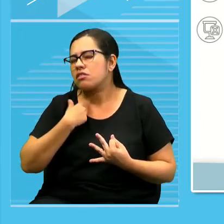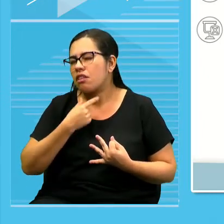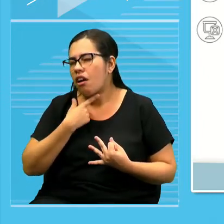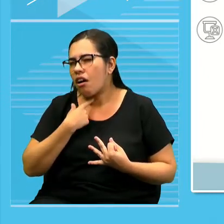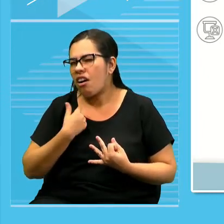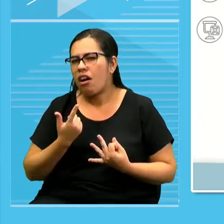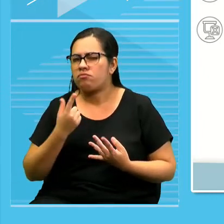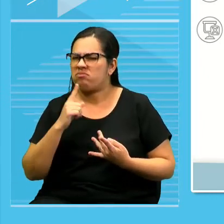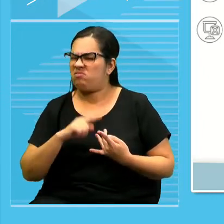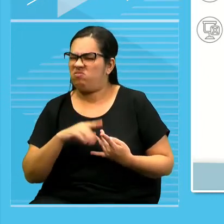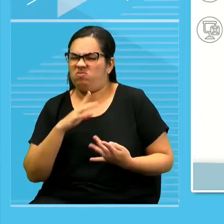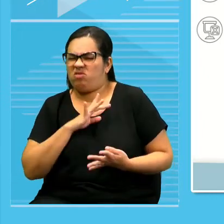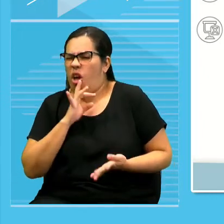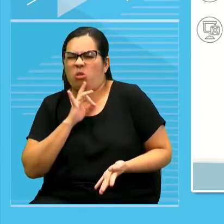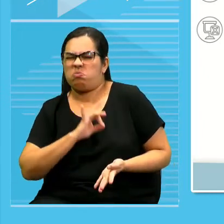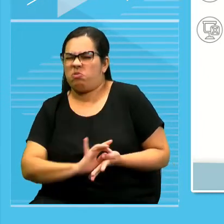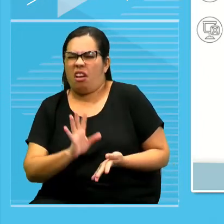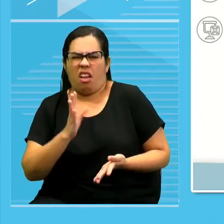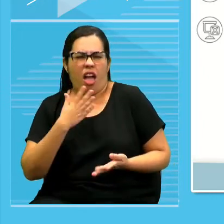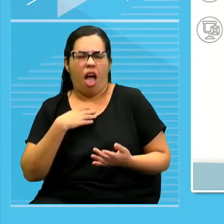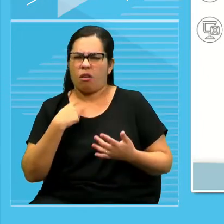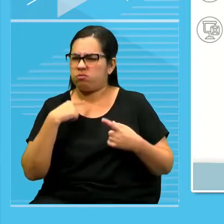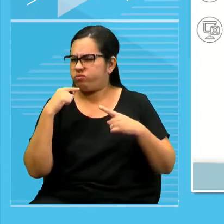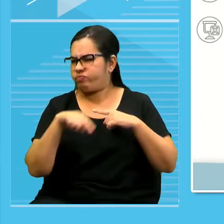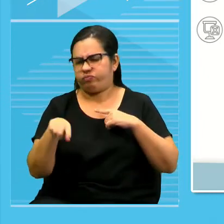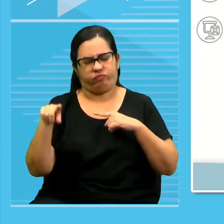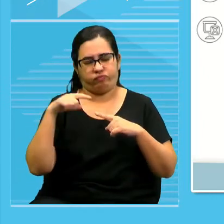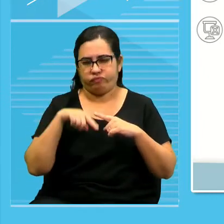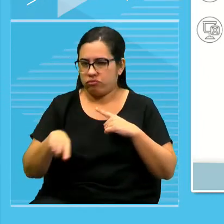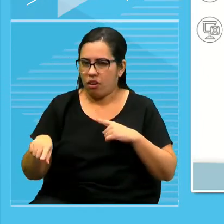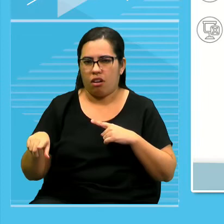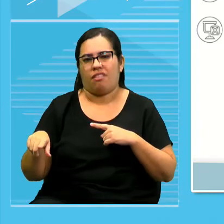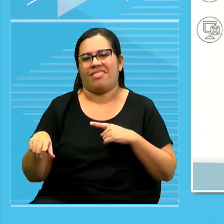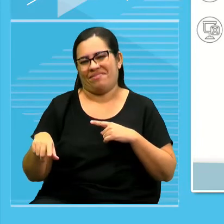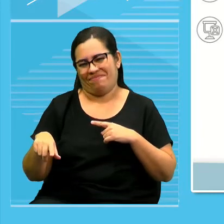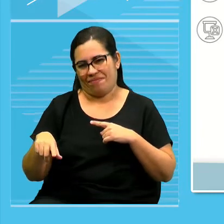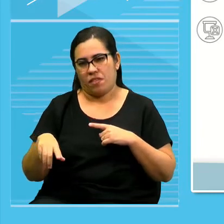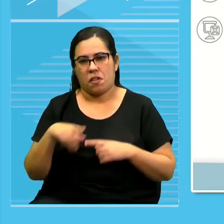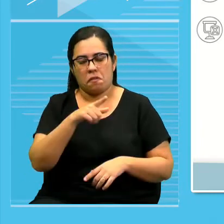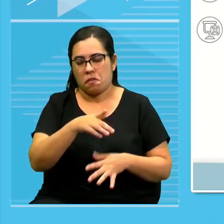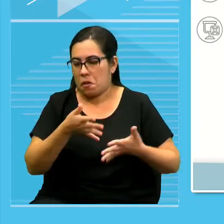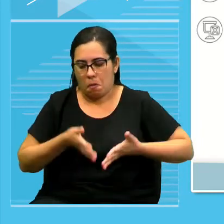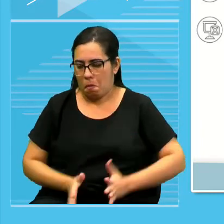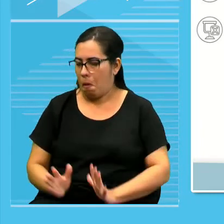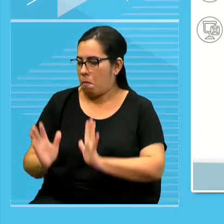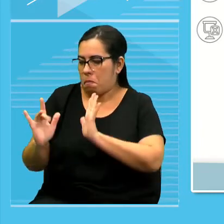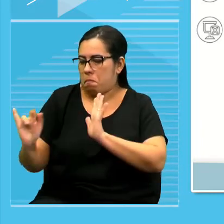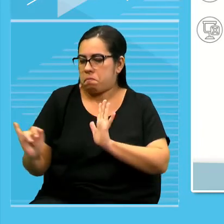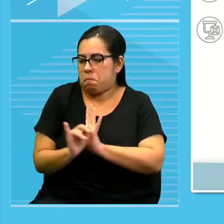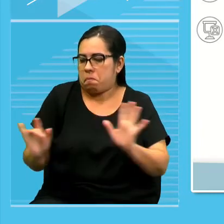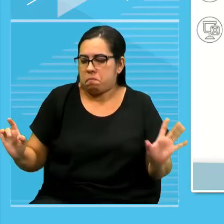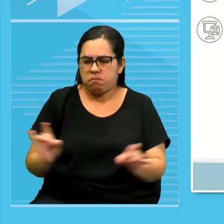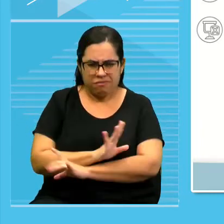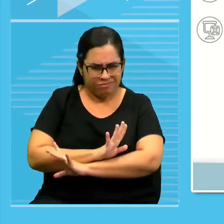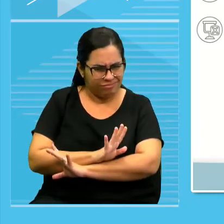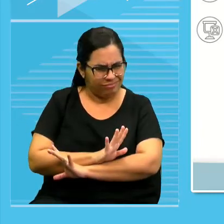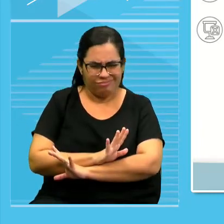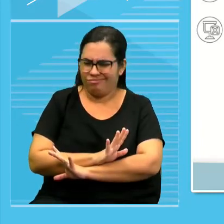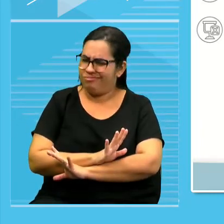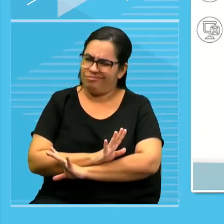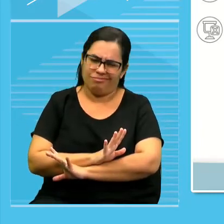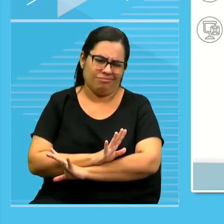que eu também não gosto que eu não tô afim que não combina comigo ninguém nasce já com uma identidade formada gente